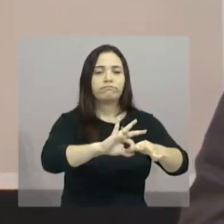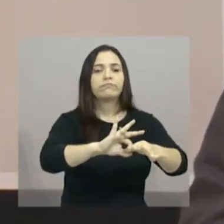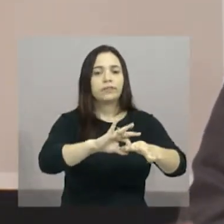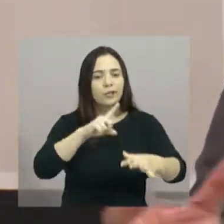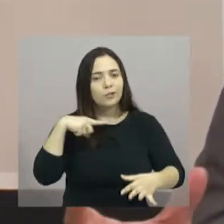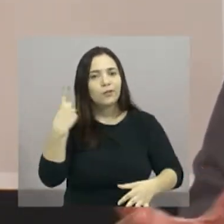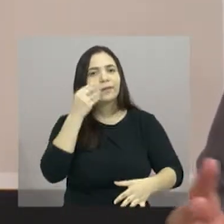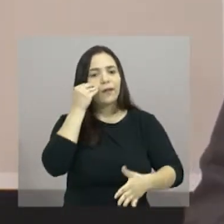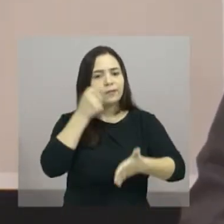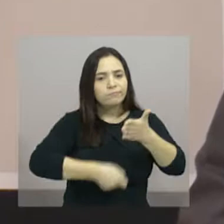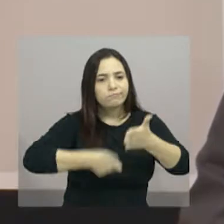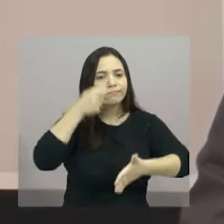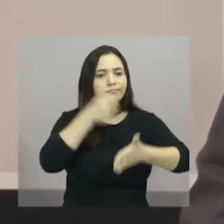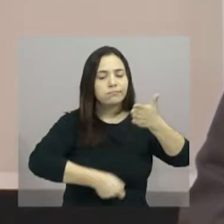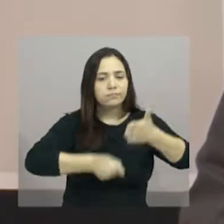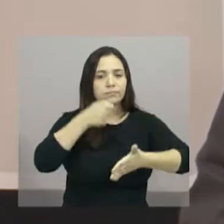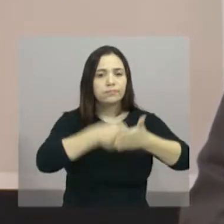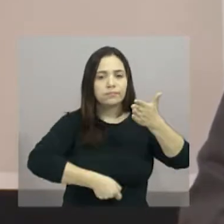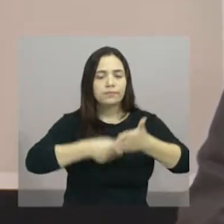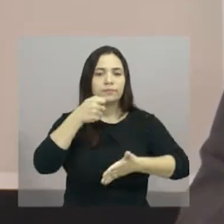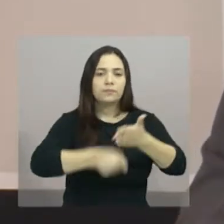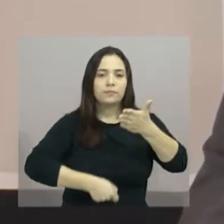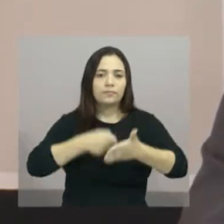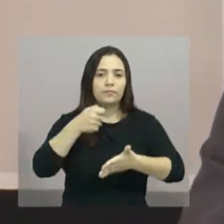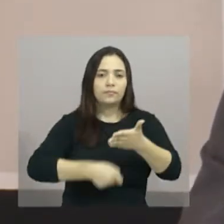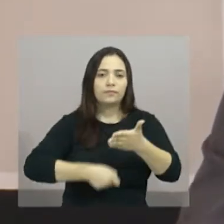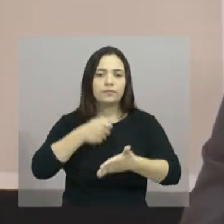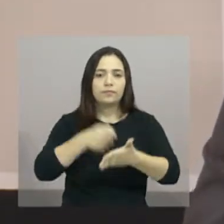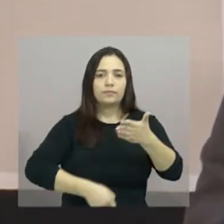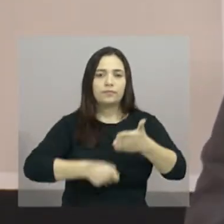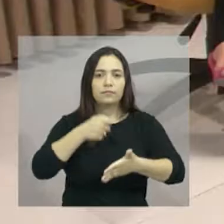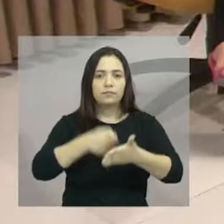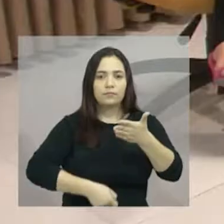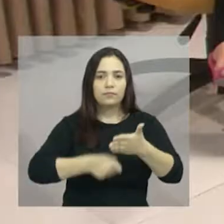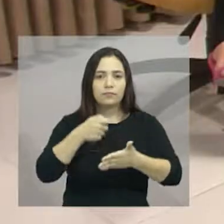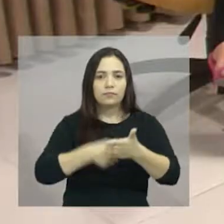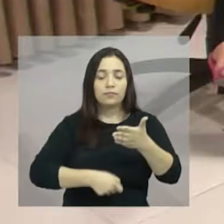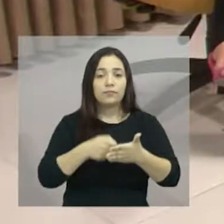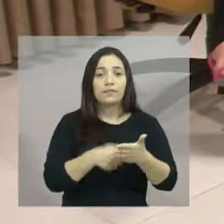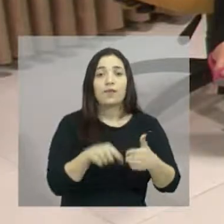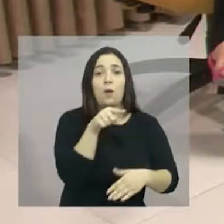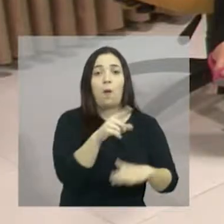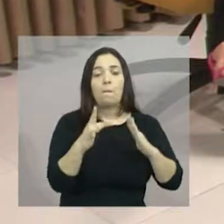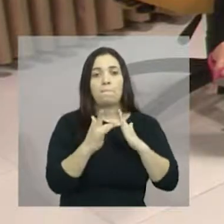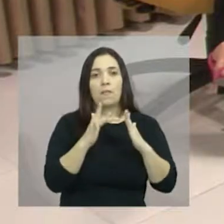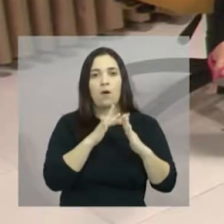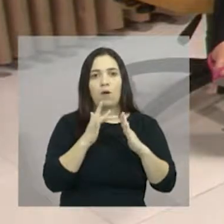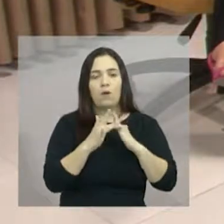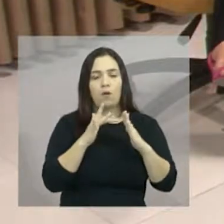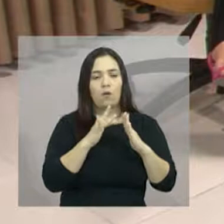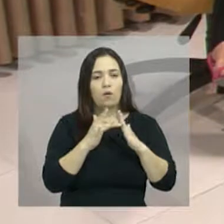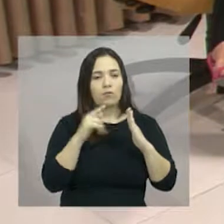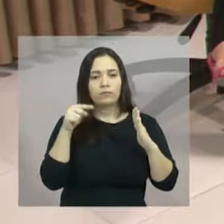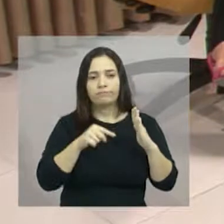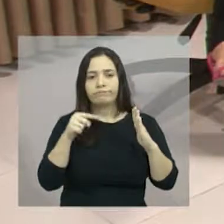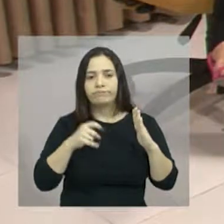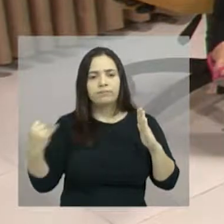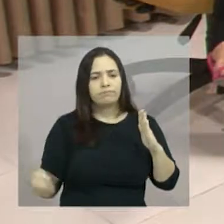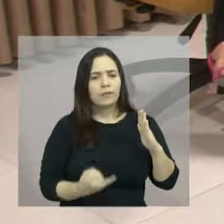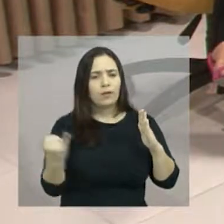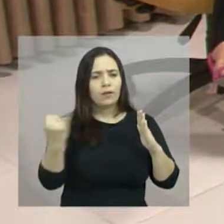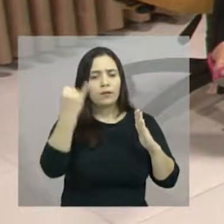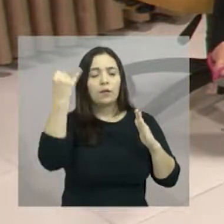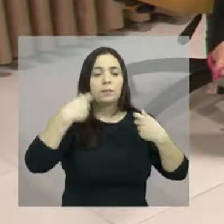grande, Karina, você tem acompanhado isso, da gente fortalecer a atenção básica, Ricardo, da gente fortalecer